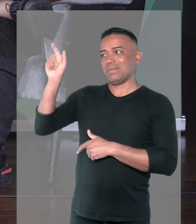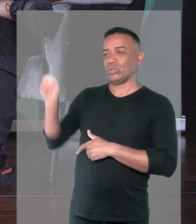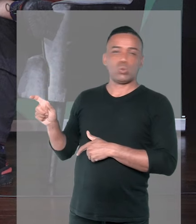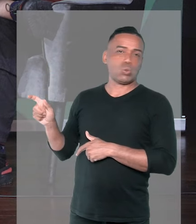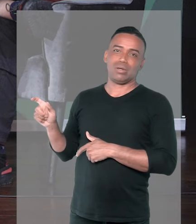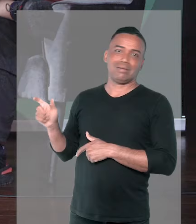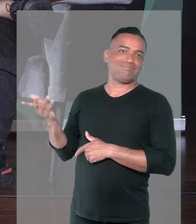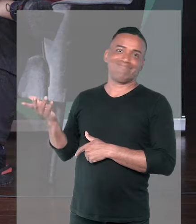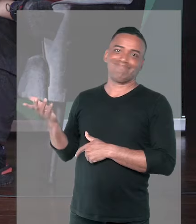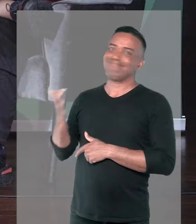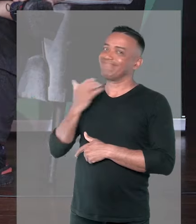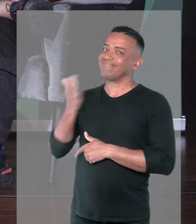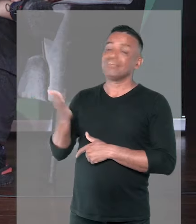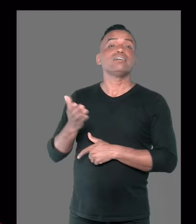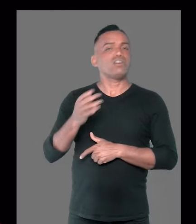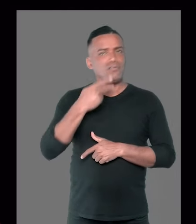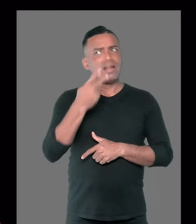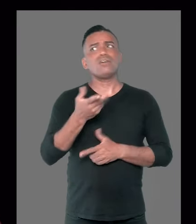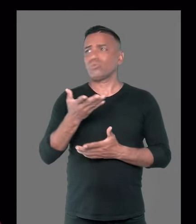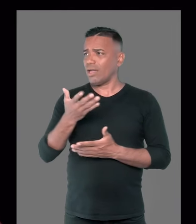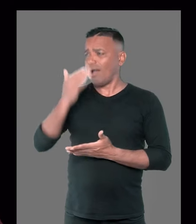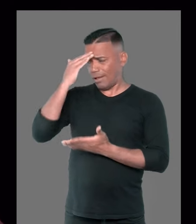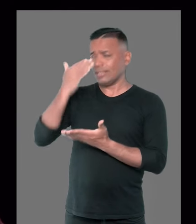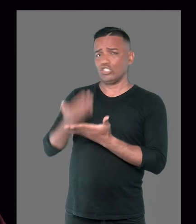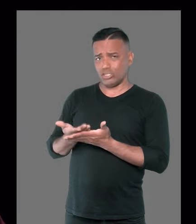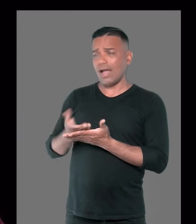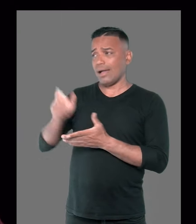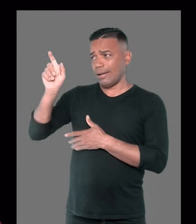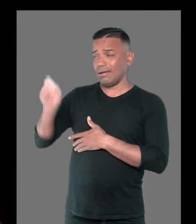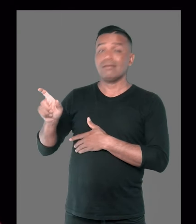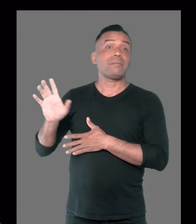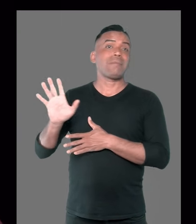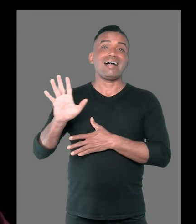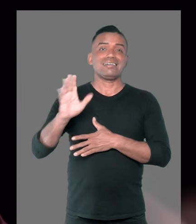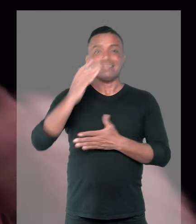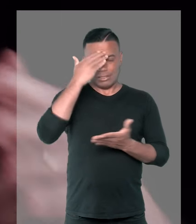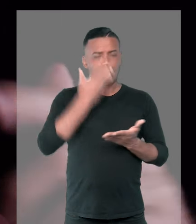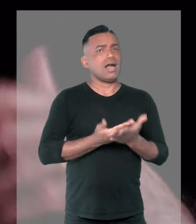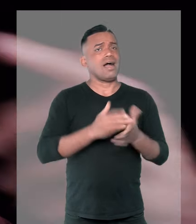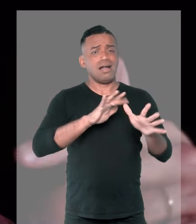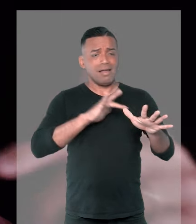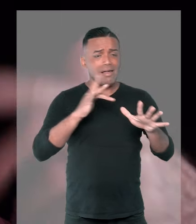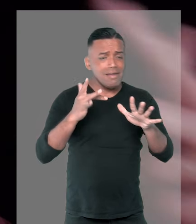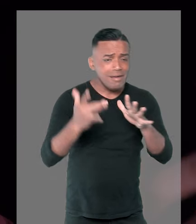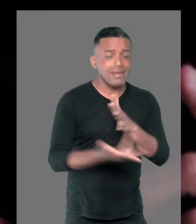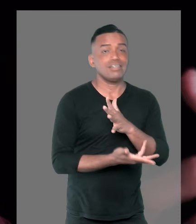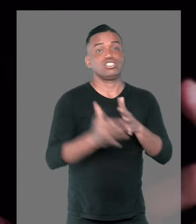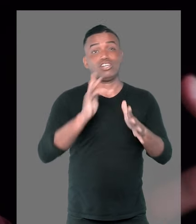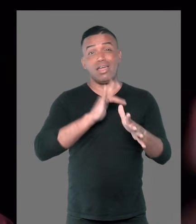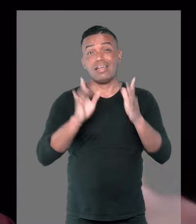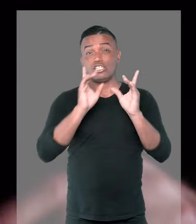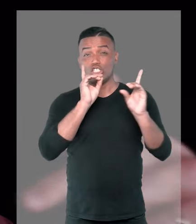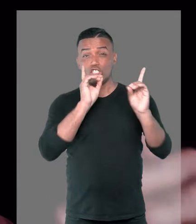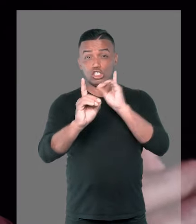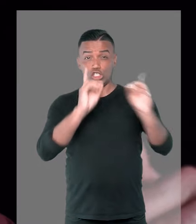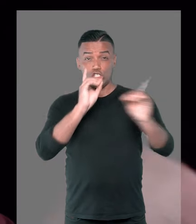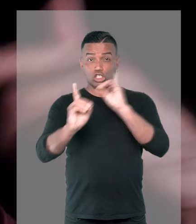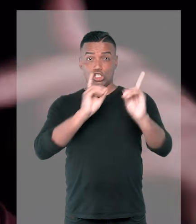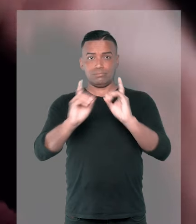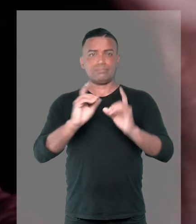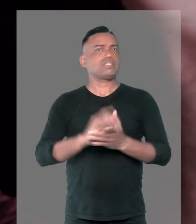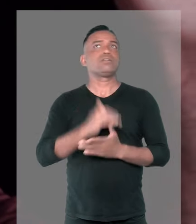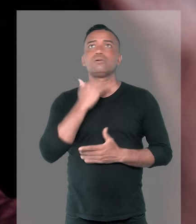nós estamos falando então de credibilidade credibilidade mas credibilidade em rede e credibilidade em rede dinâmica não adianta